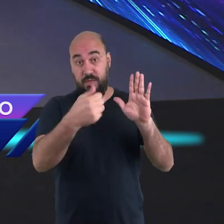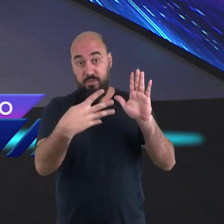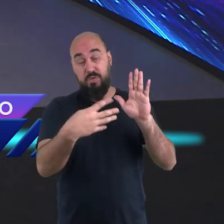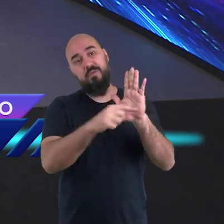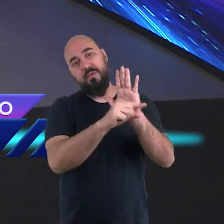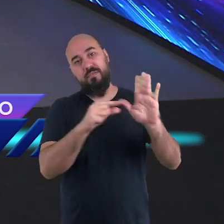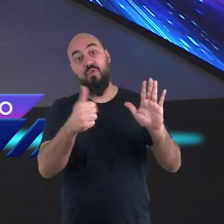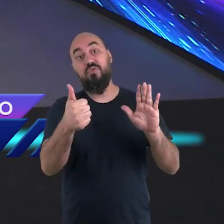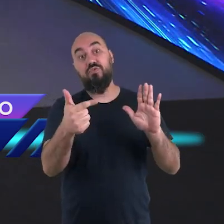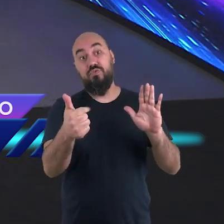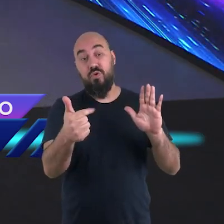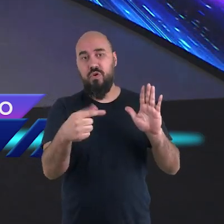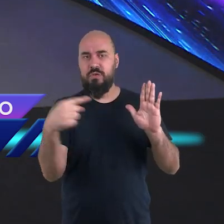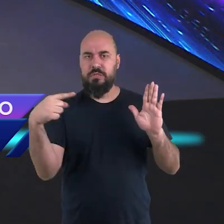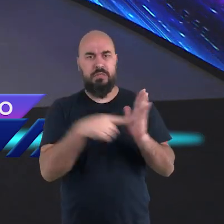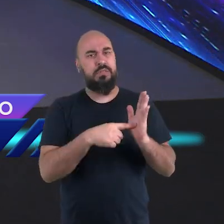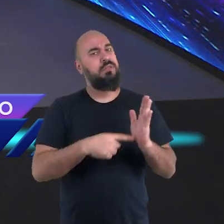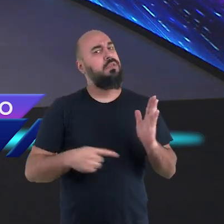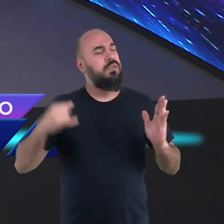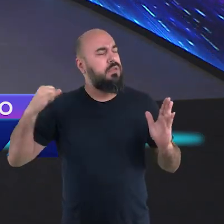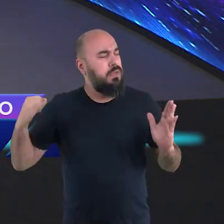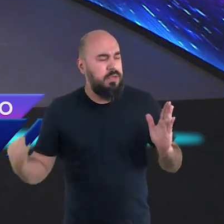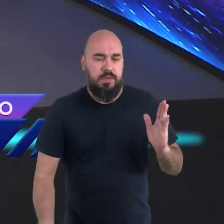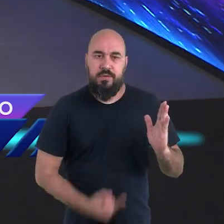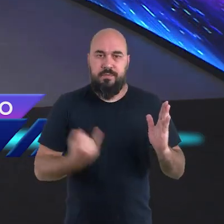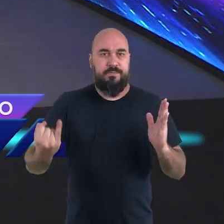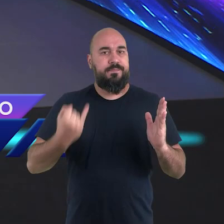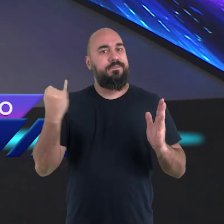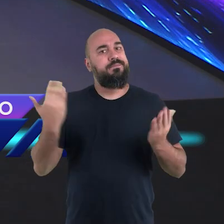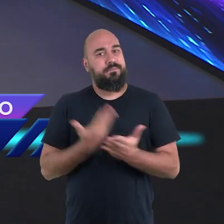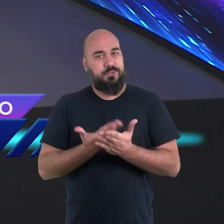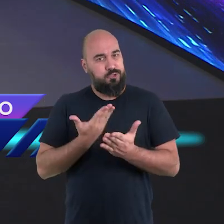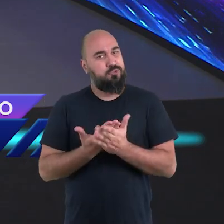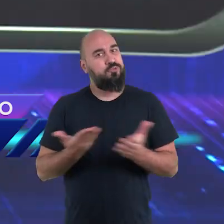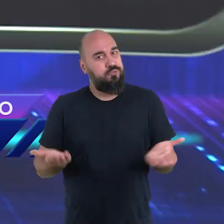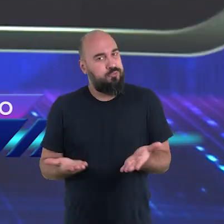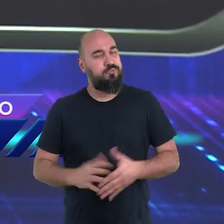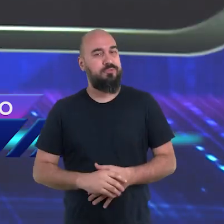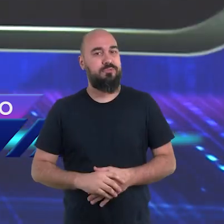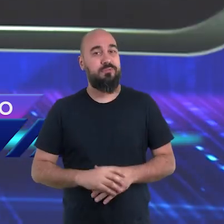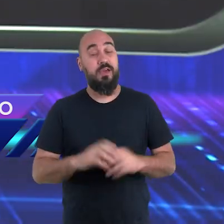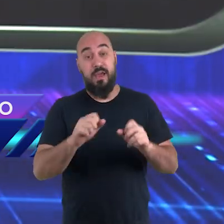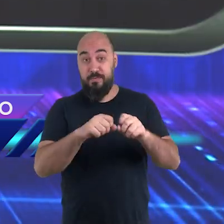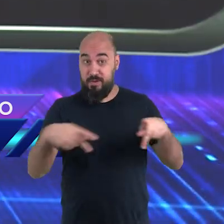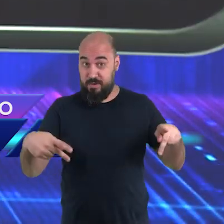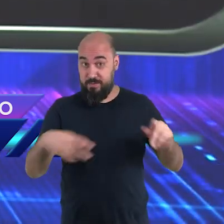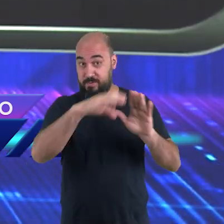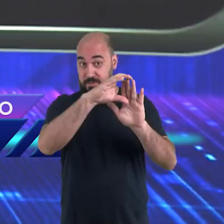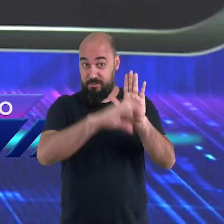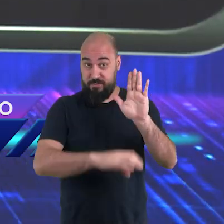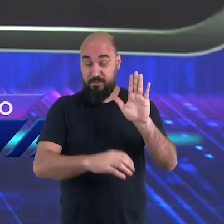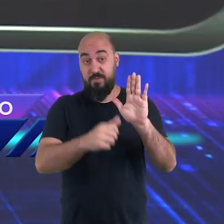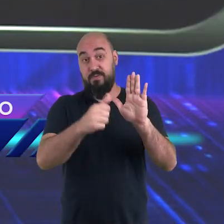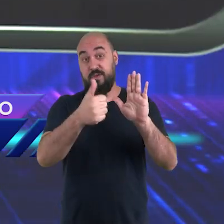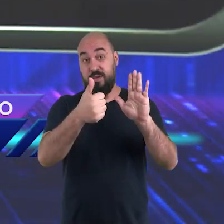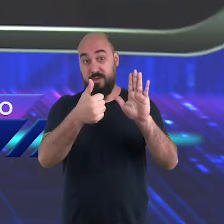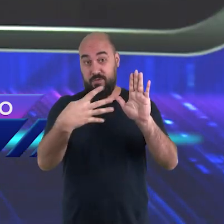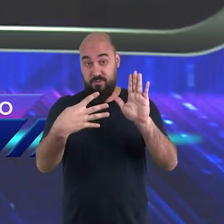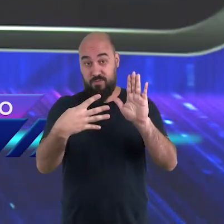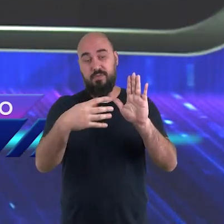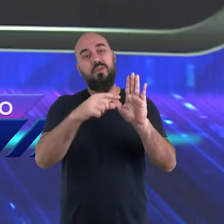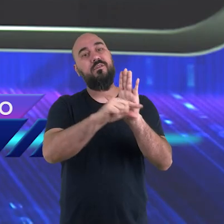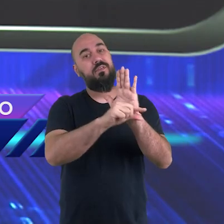esse versículo é um versículo extremamente central para o nosso estudo. Apocalipse capítulo 14 e o